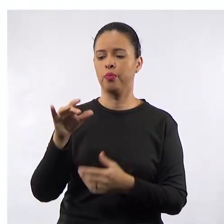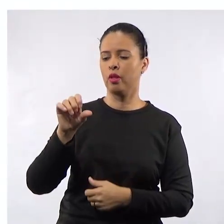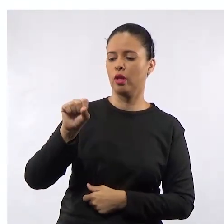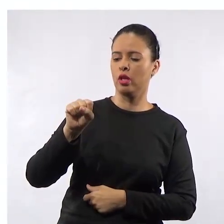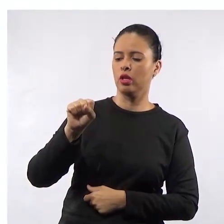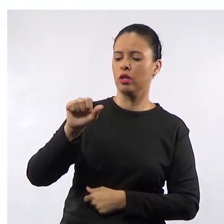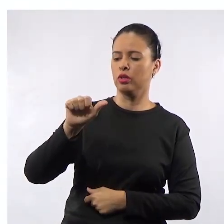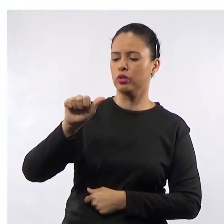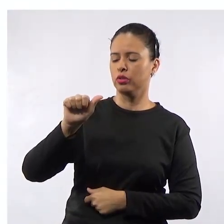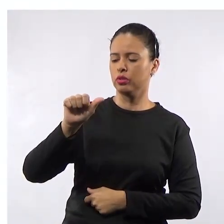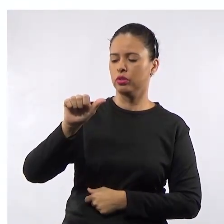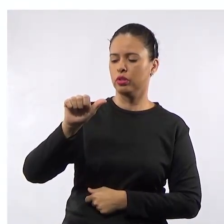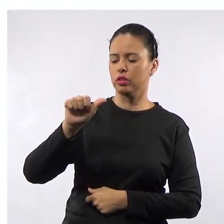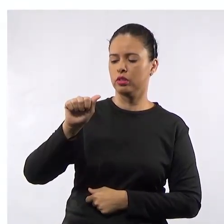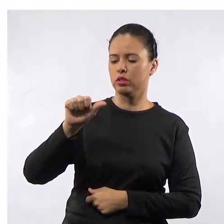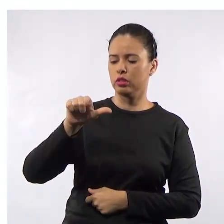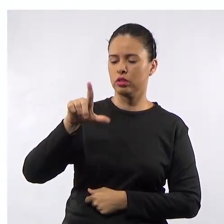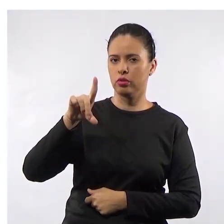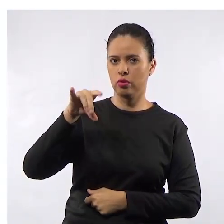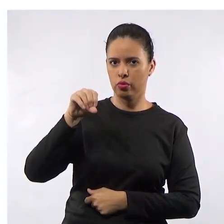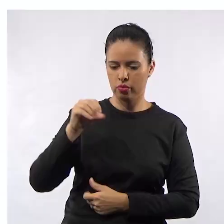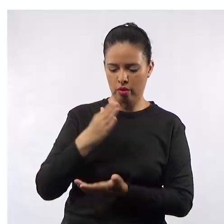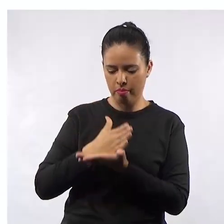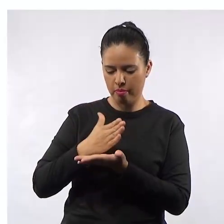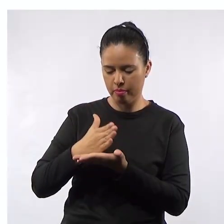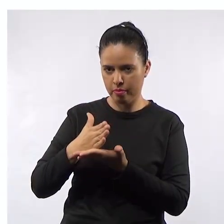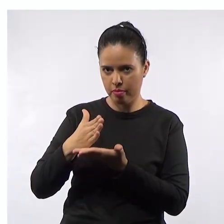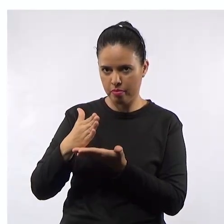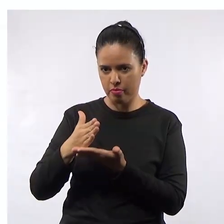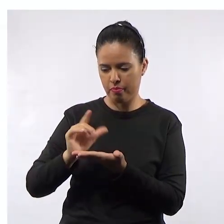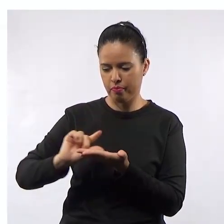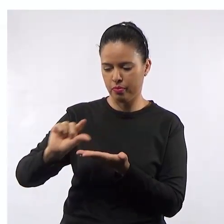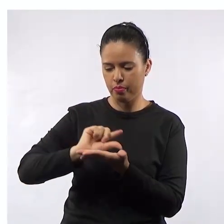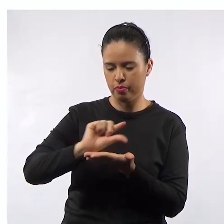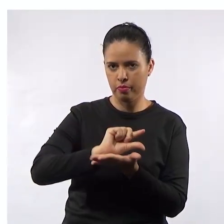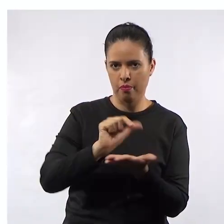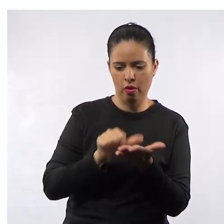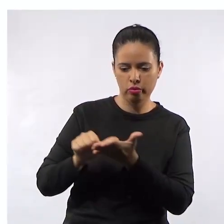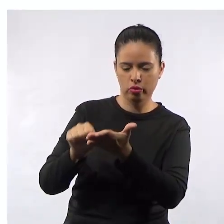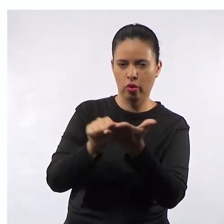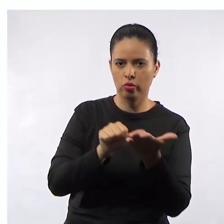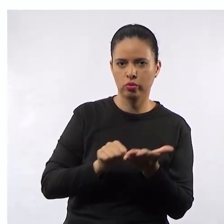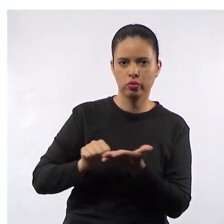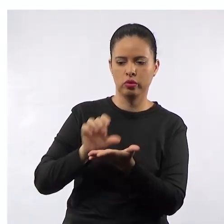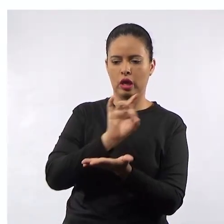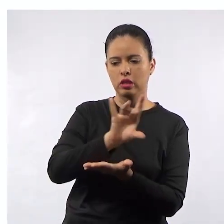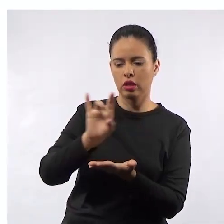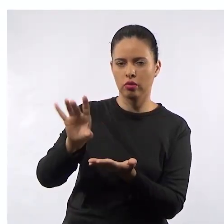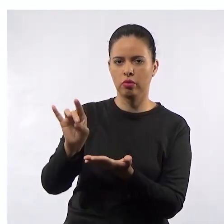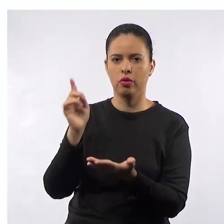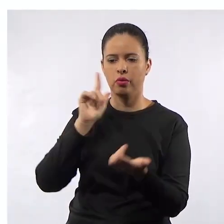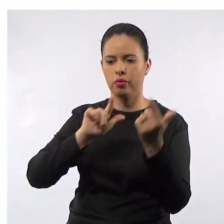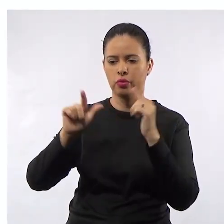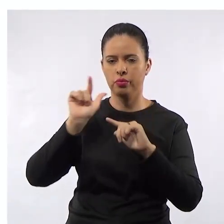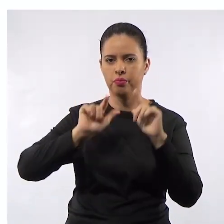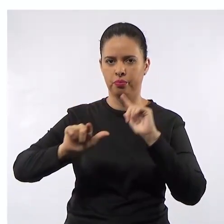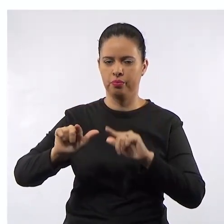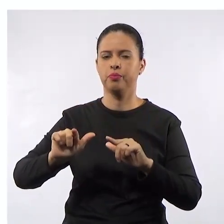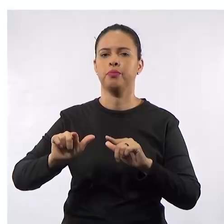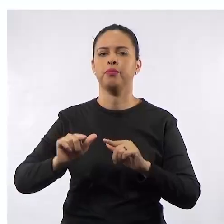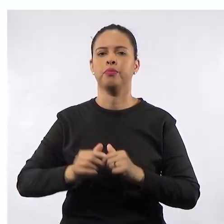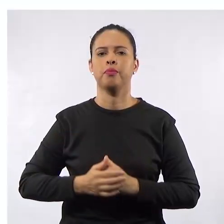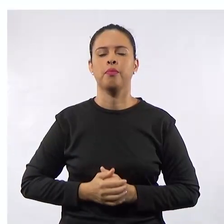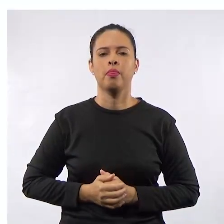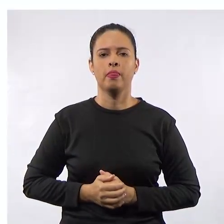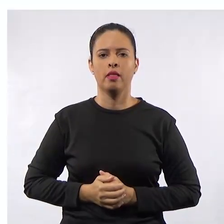que sobrou vai estar dividindo aí entre os sócios é basicamente isso a liquidação é a fase de acerto de contas